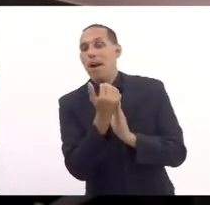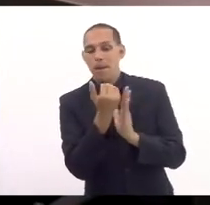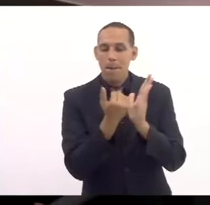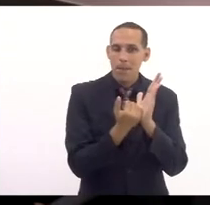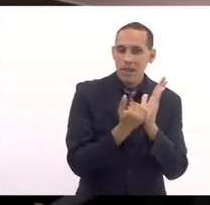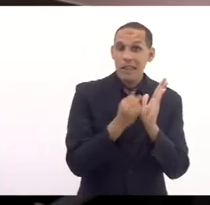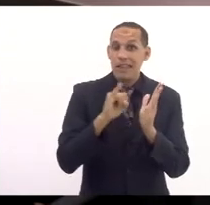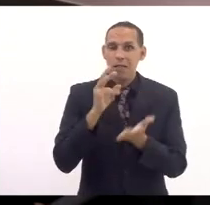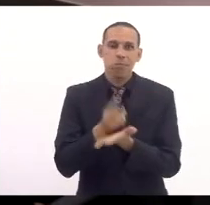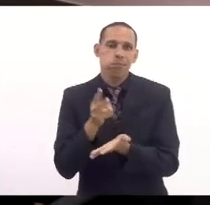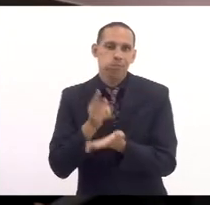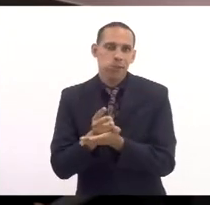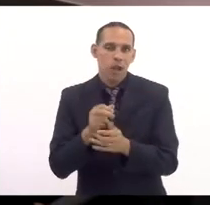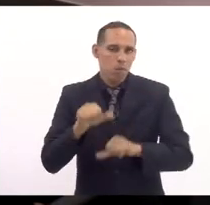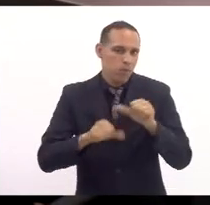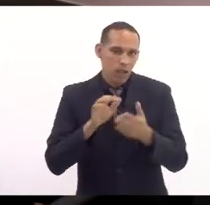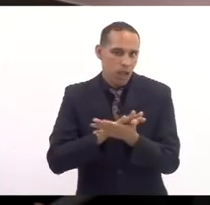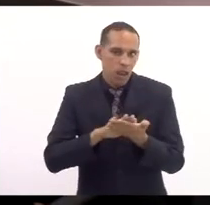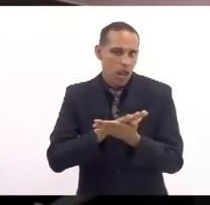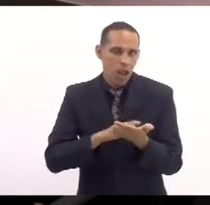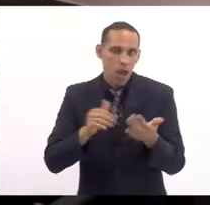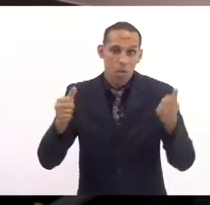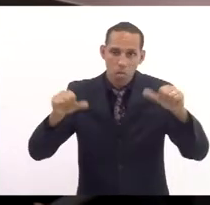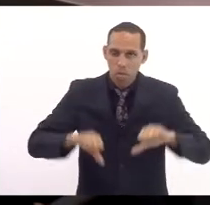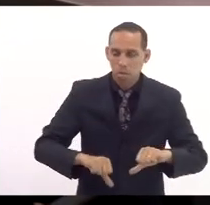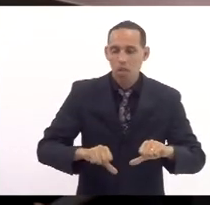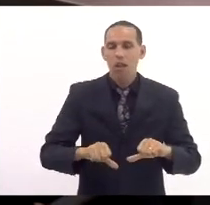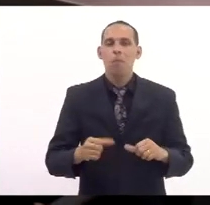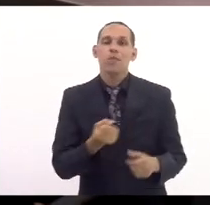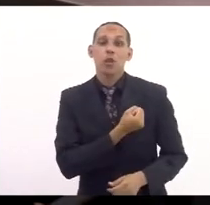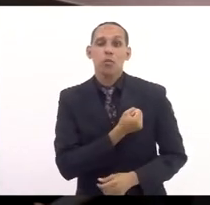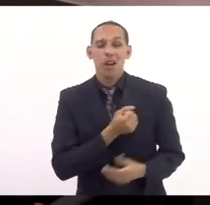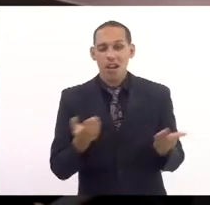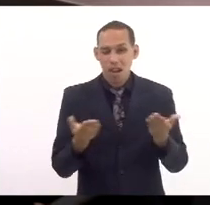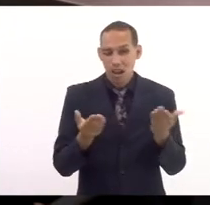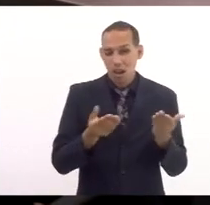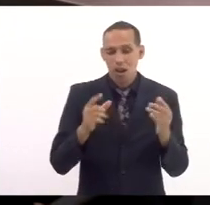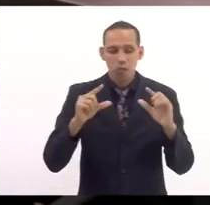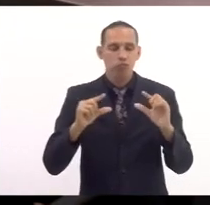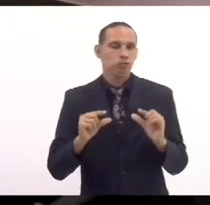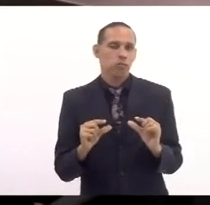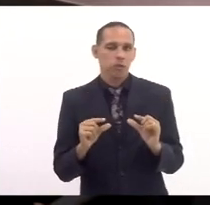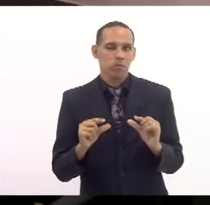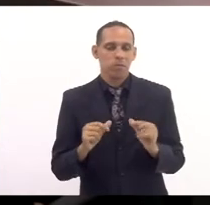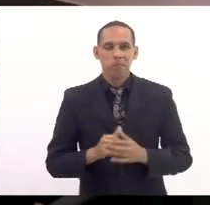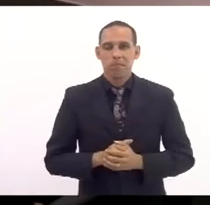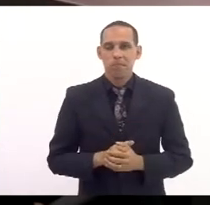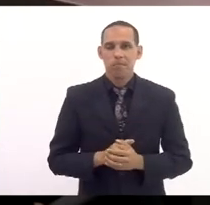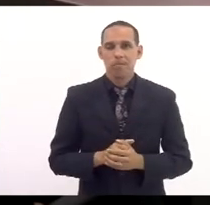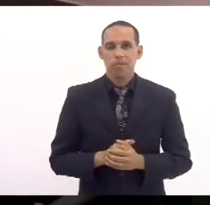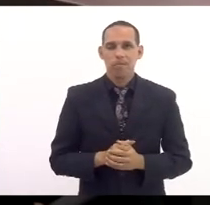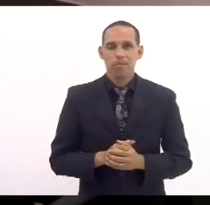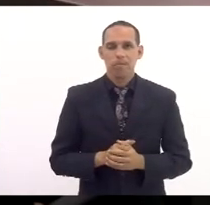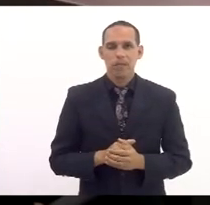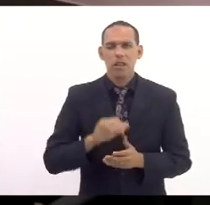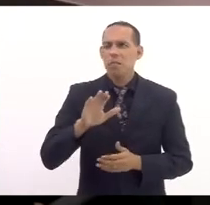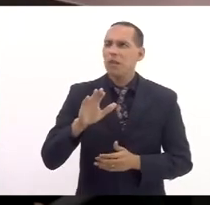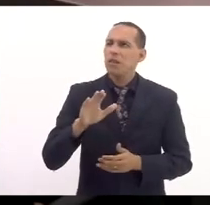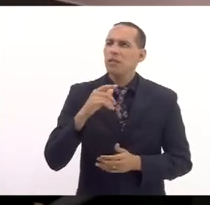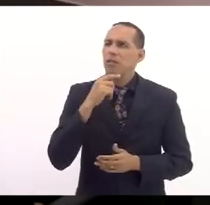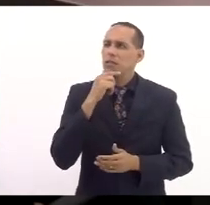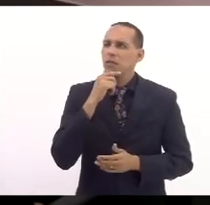forma. Só um número atual foi menor, mas desde a